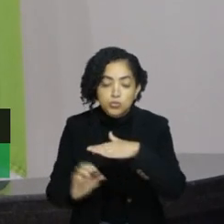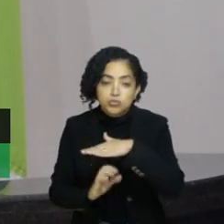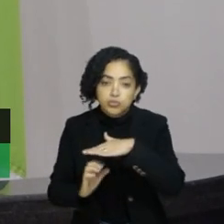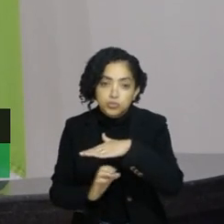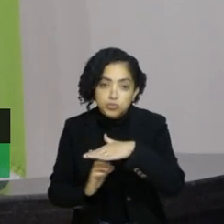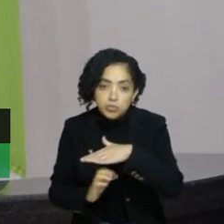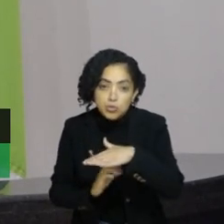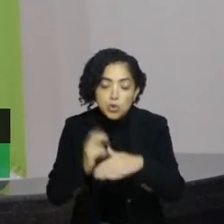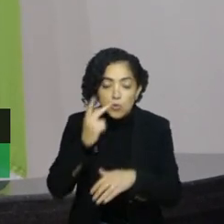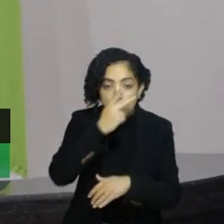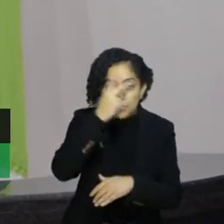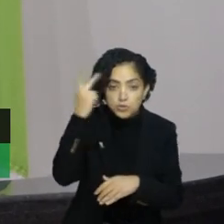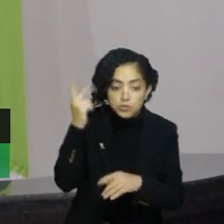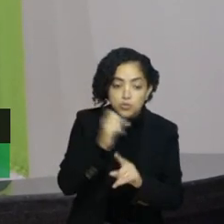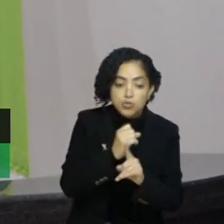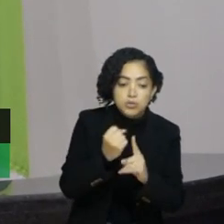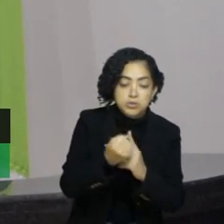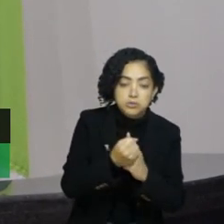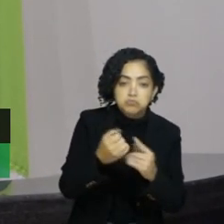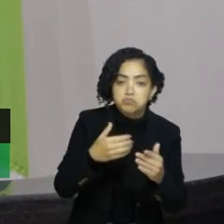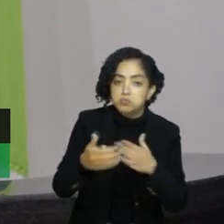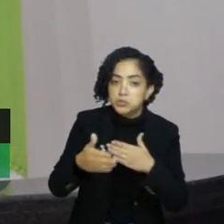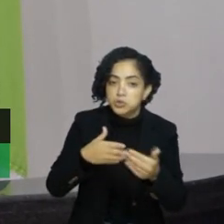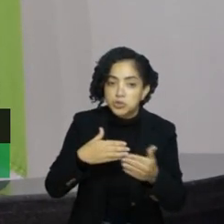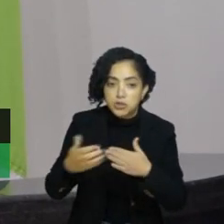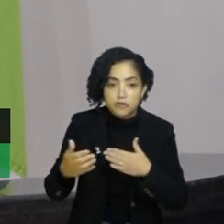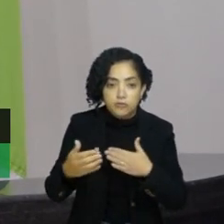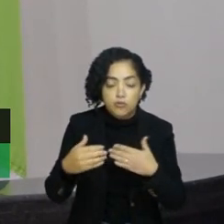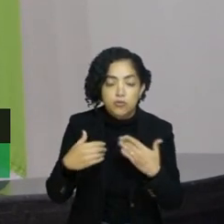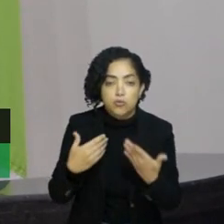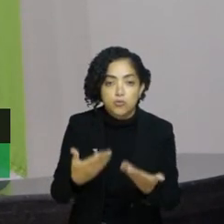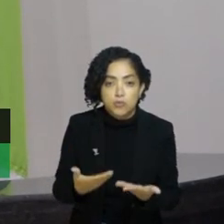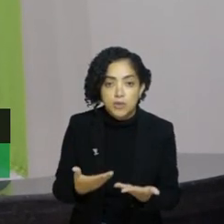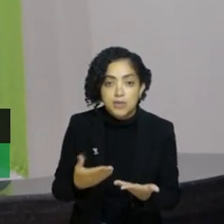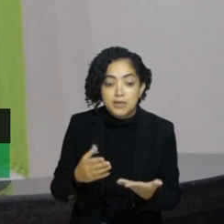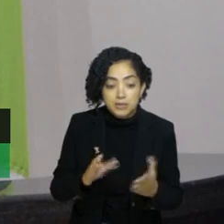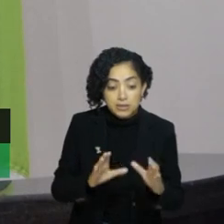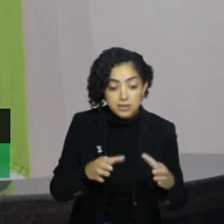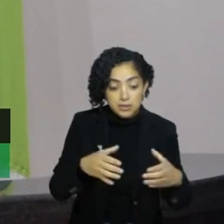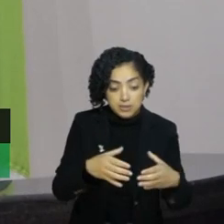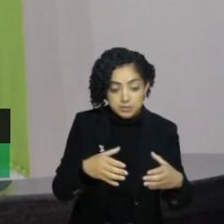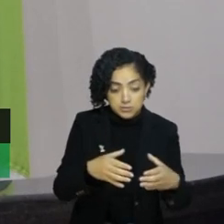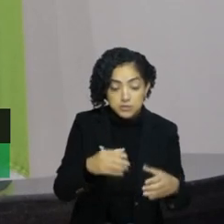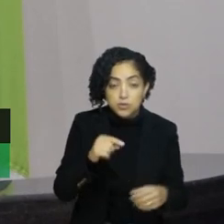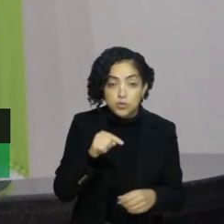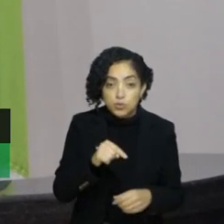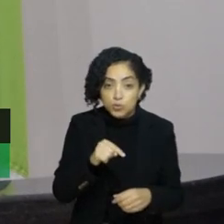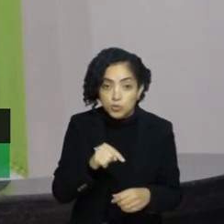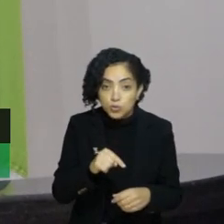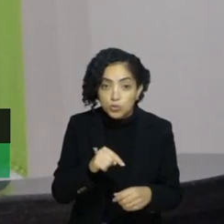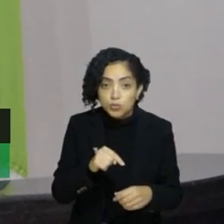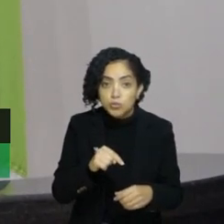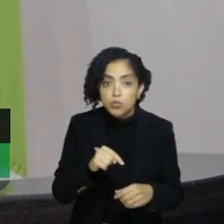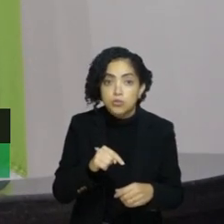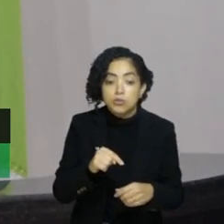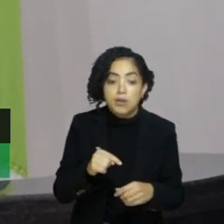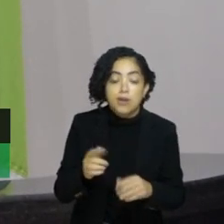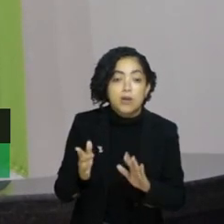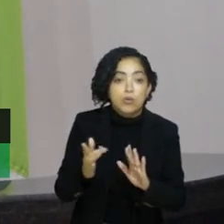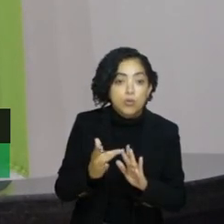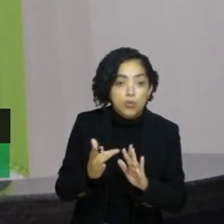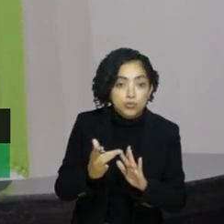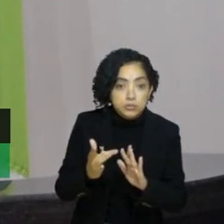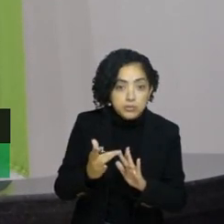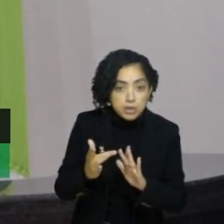sociedade civil, seja quem for o doador, que esse grupo faça um contato com quem vai receber